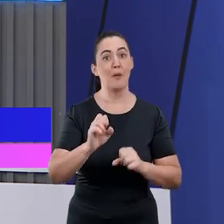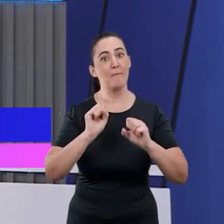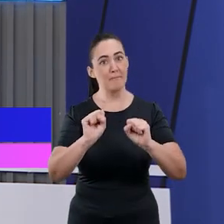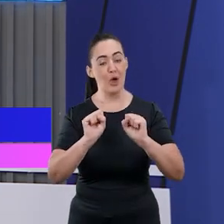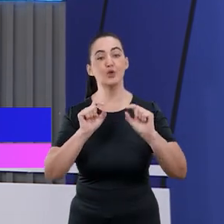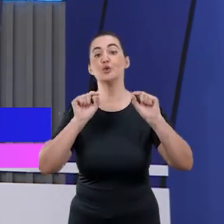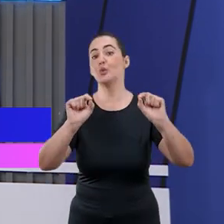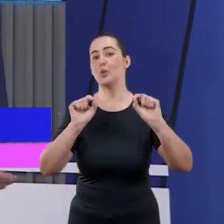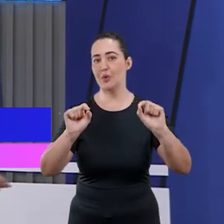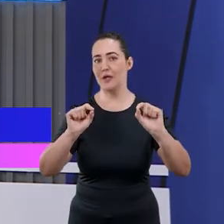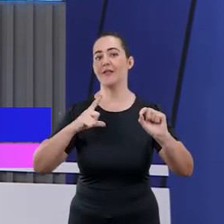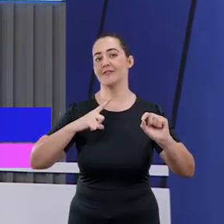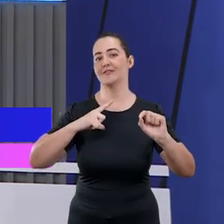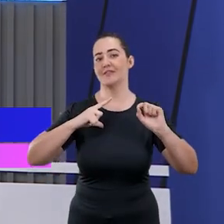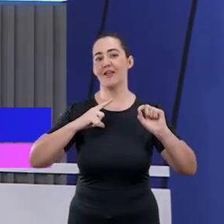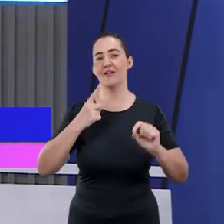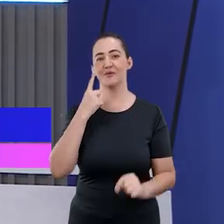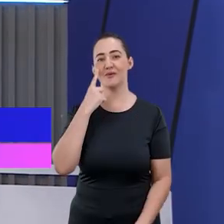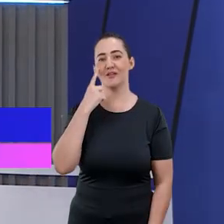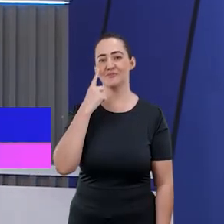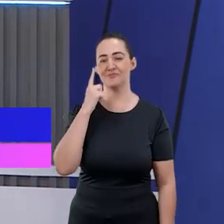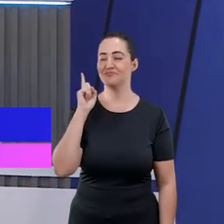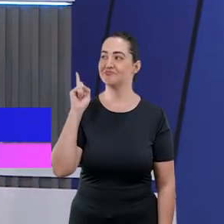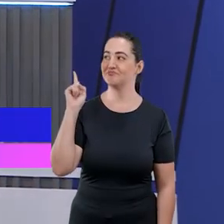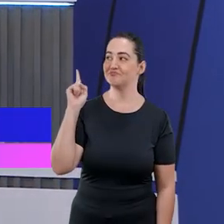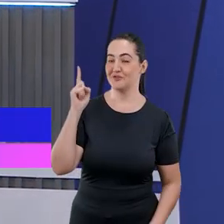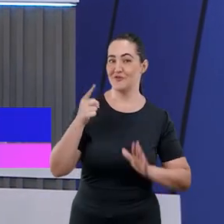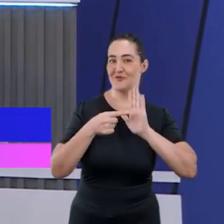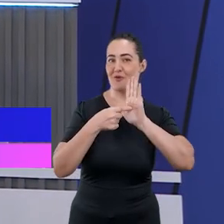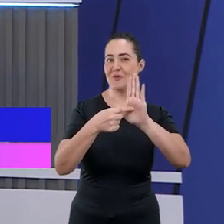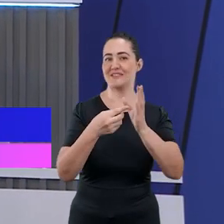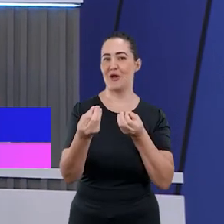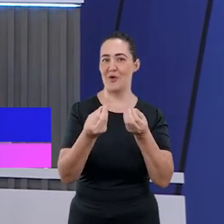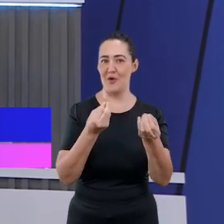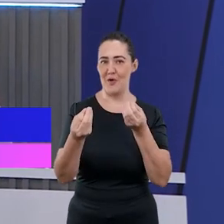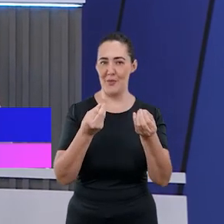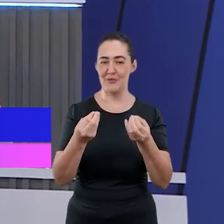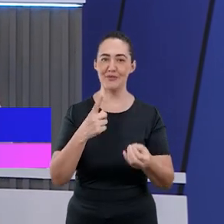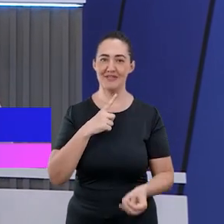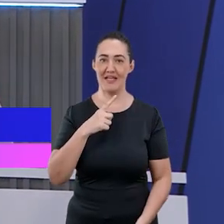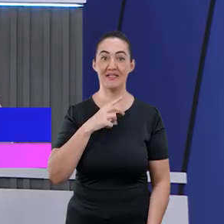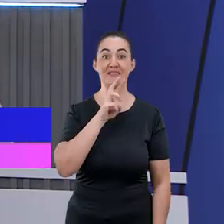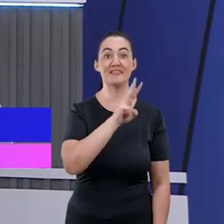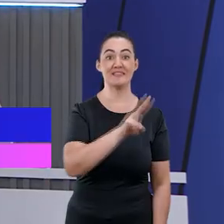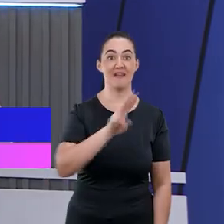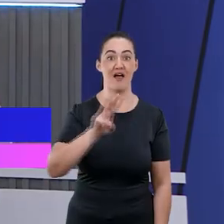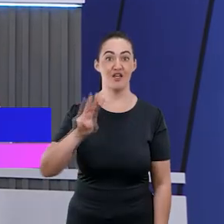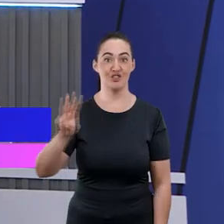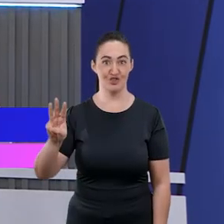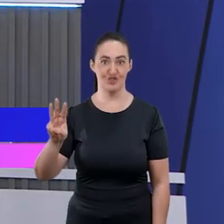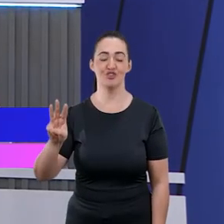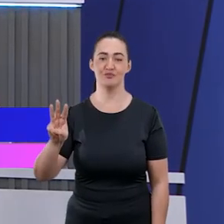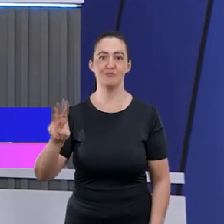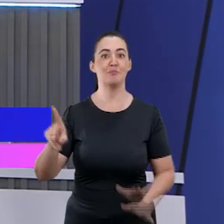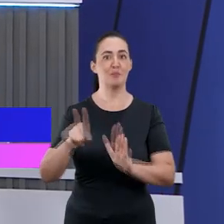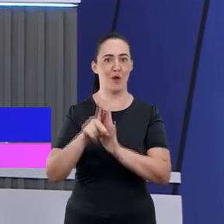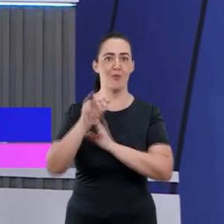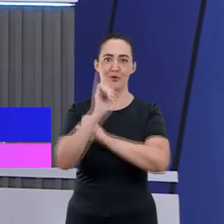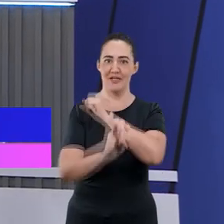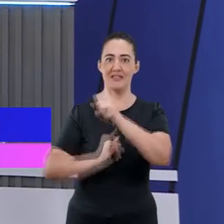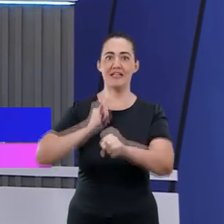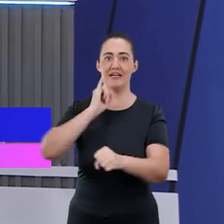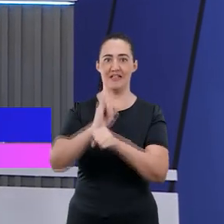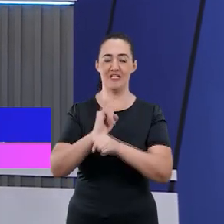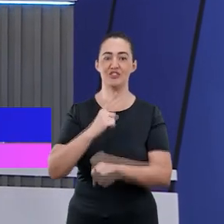problema. Eu vou te mostrar aqui onde é que você tem que ir. Você vai entrar no seguinte site na internet: